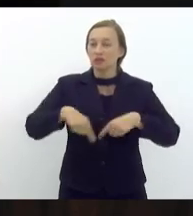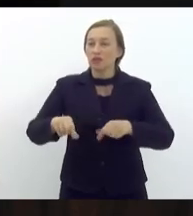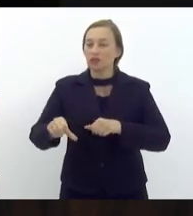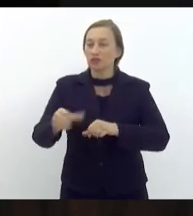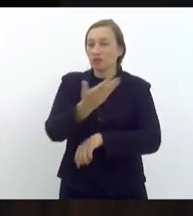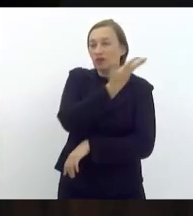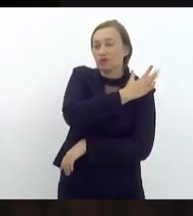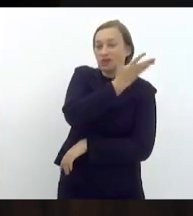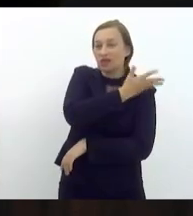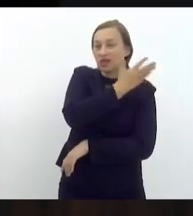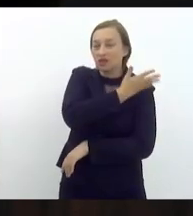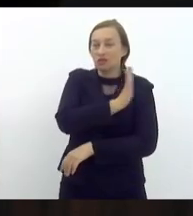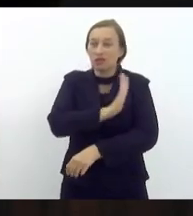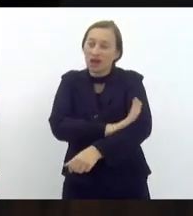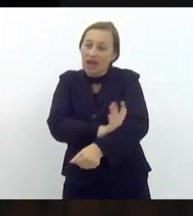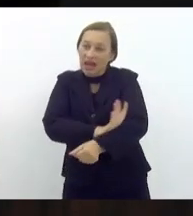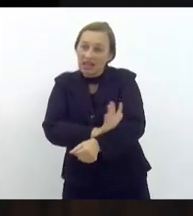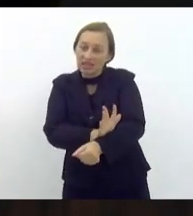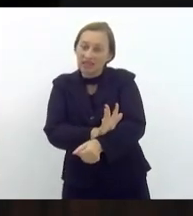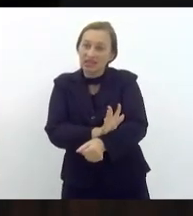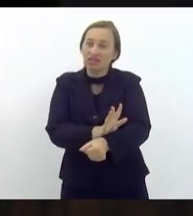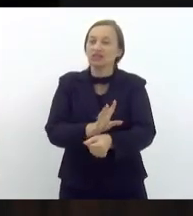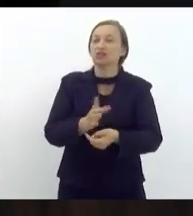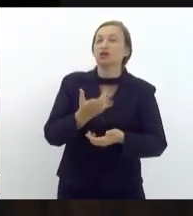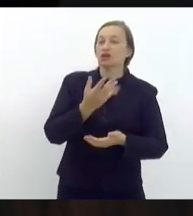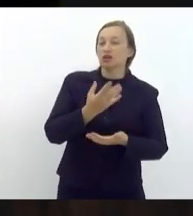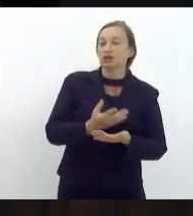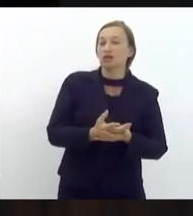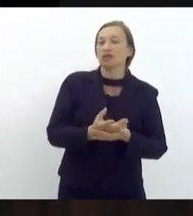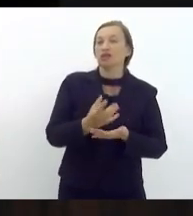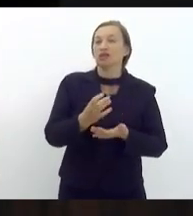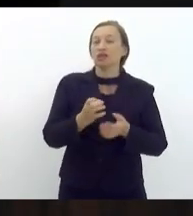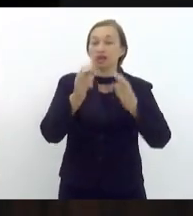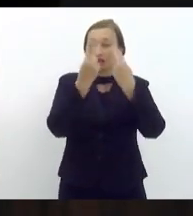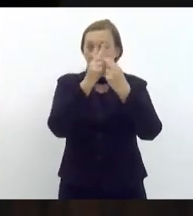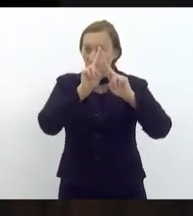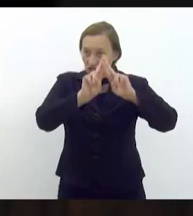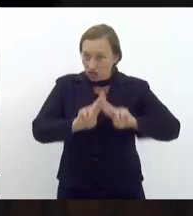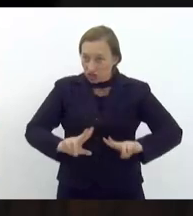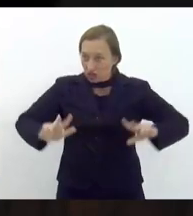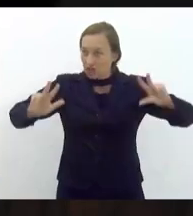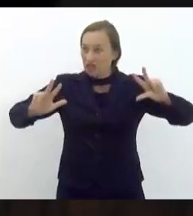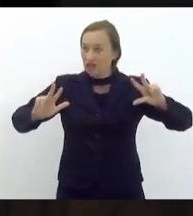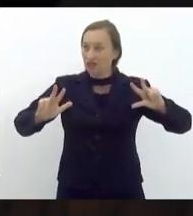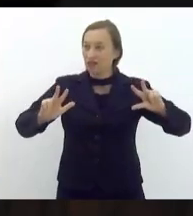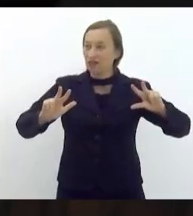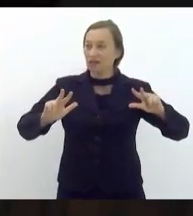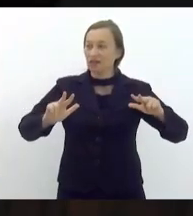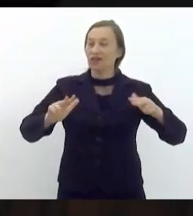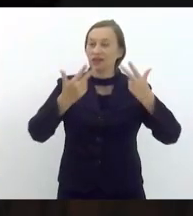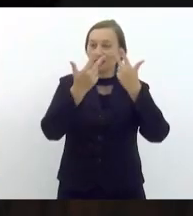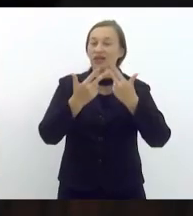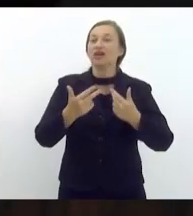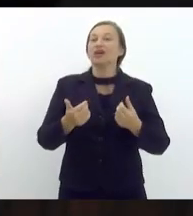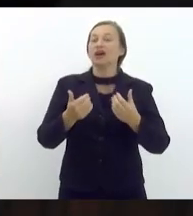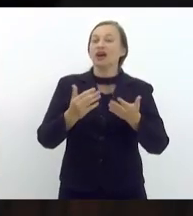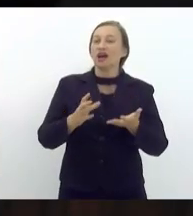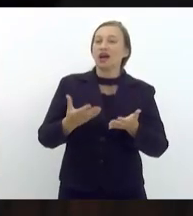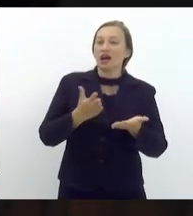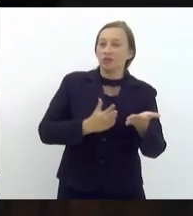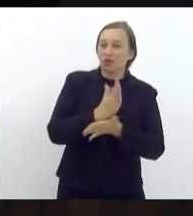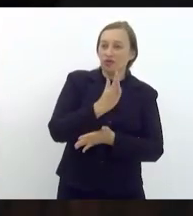discriminações e preconceitos de raça Corinthian e religião e procedência Nacional favorável relatores deputados